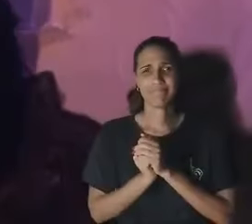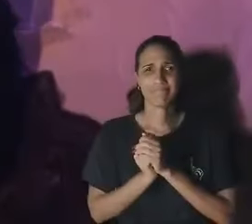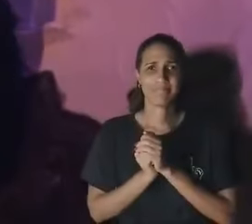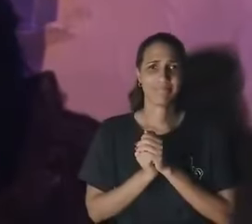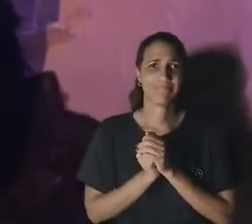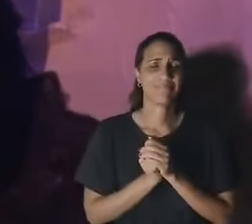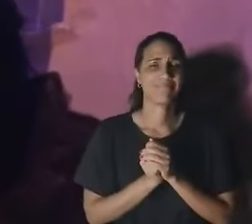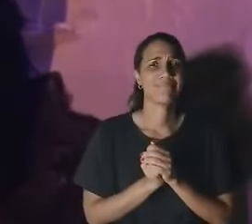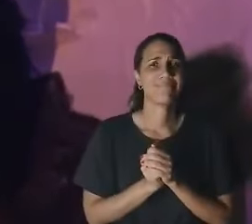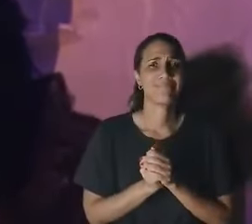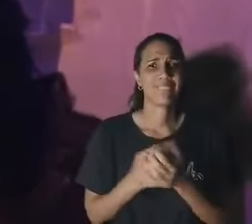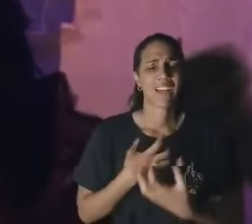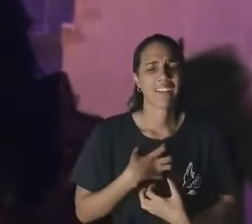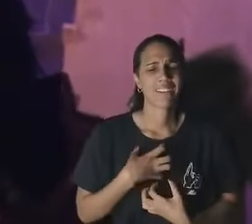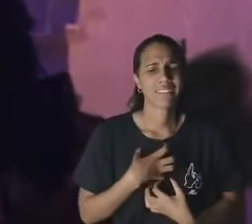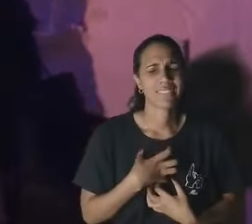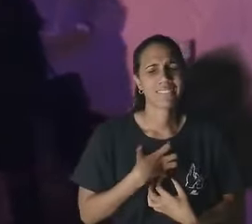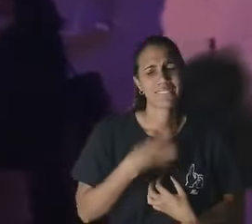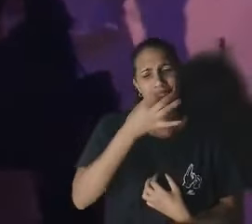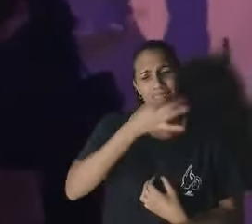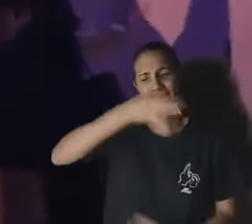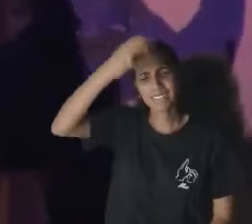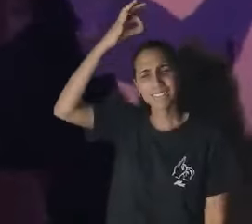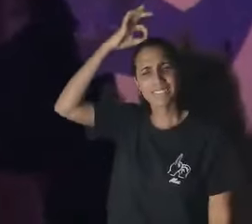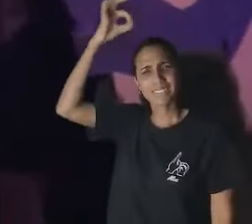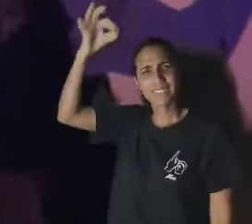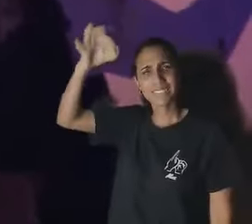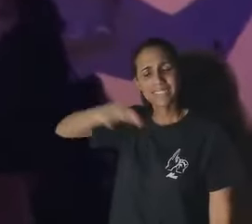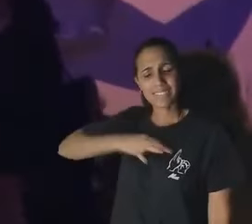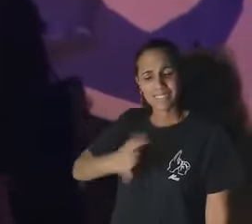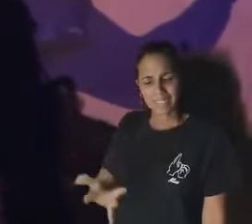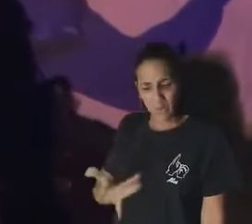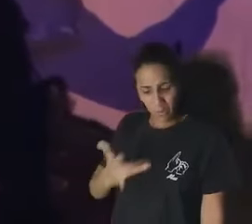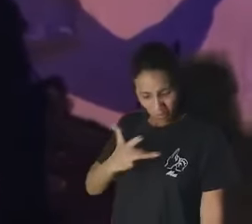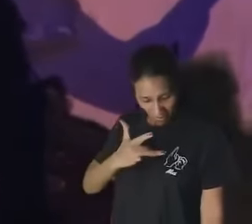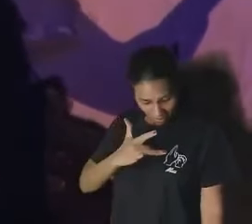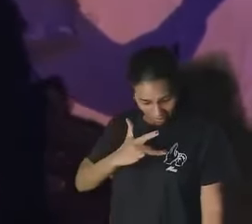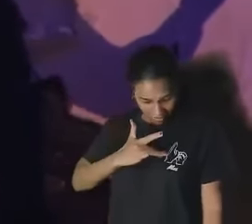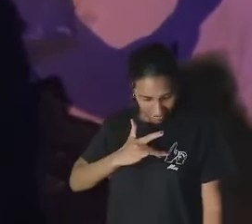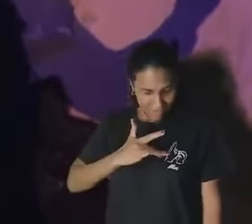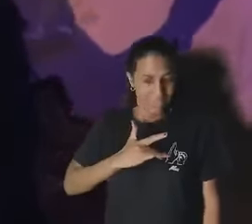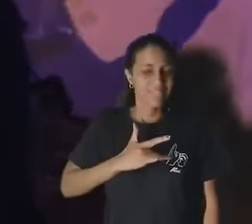eu já posso sentir o Espírito Santo tocar em mim, Senhor.